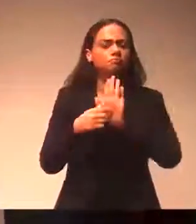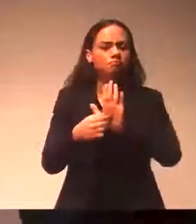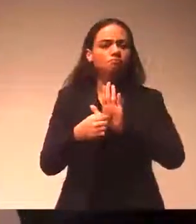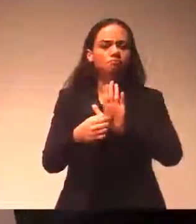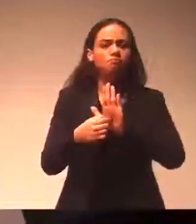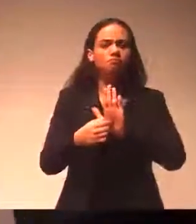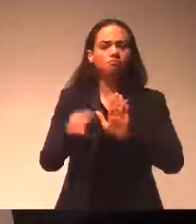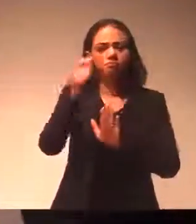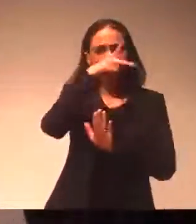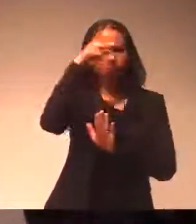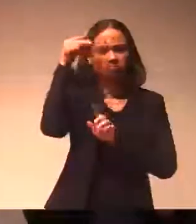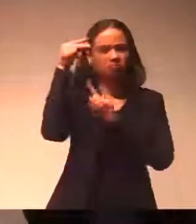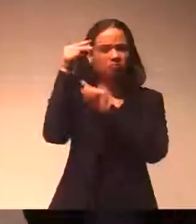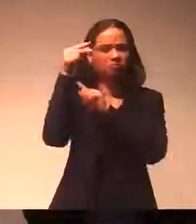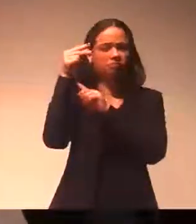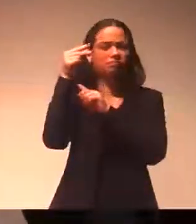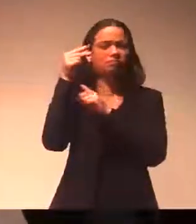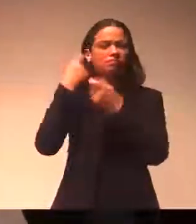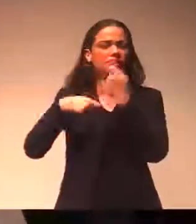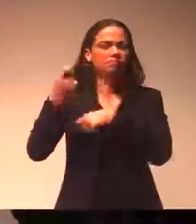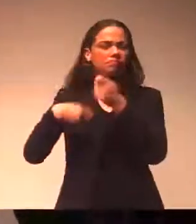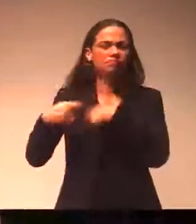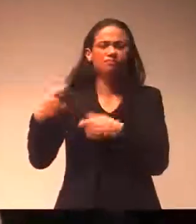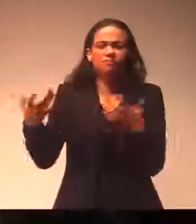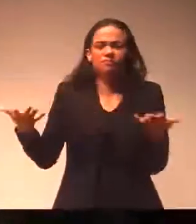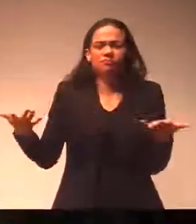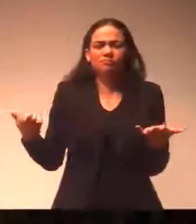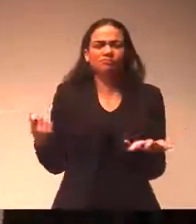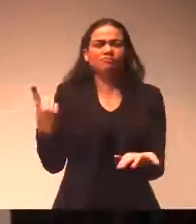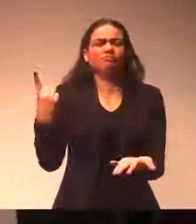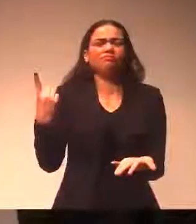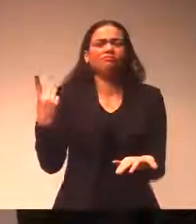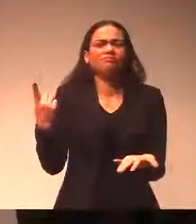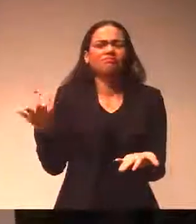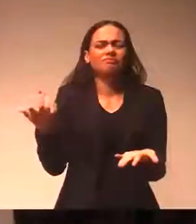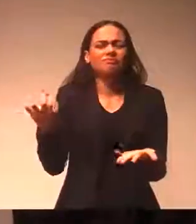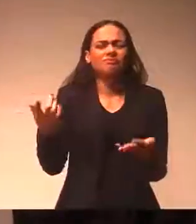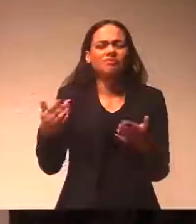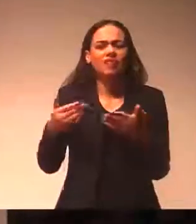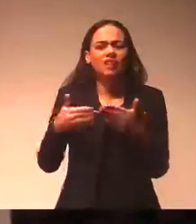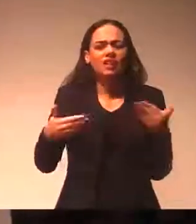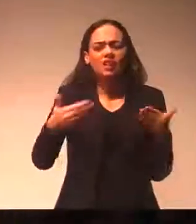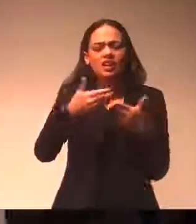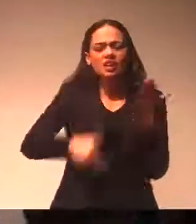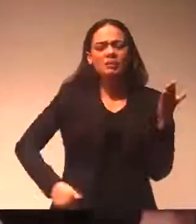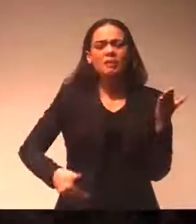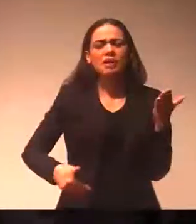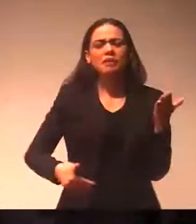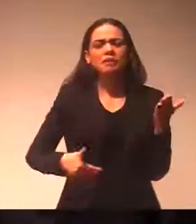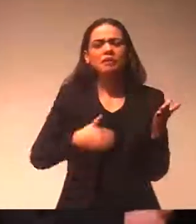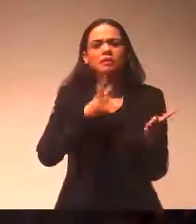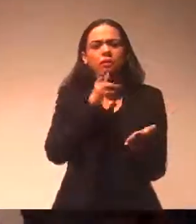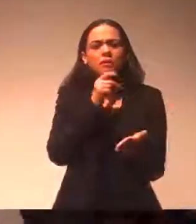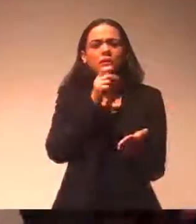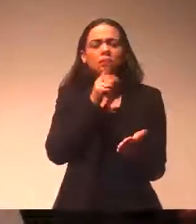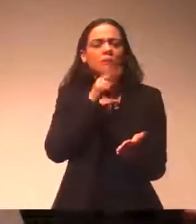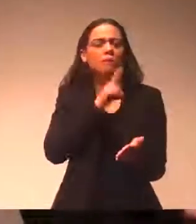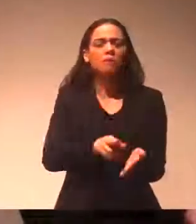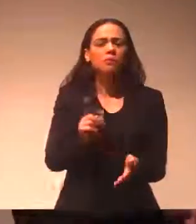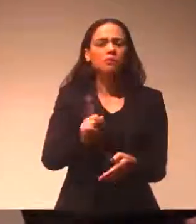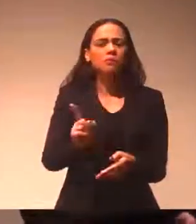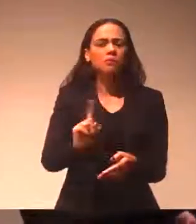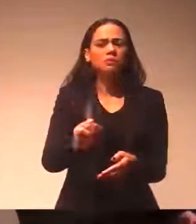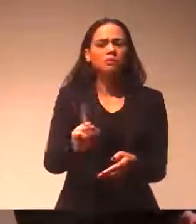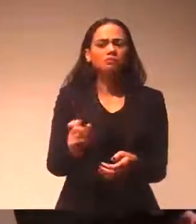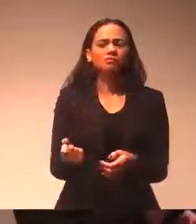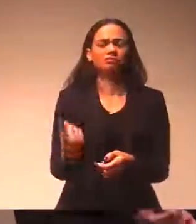municipal, que é lamentável, de fugir a respostas de requerimentos. O que parece ser uma forma de